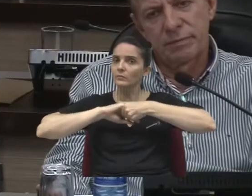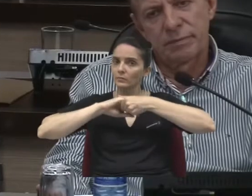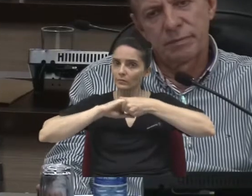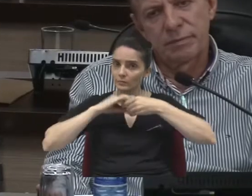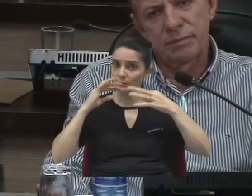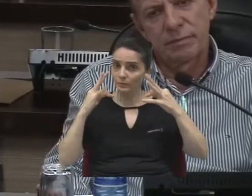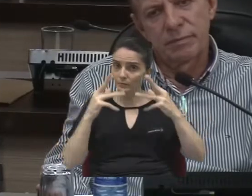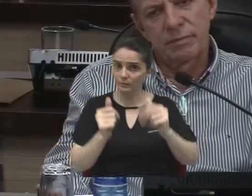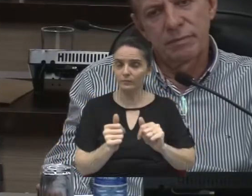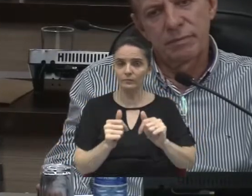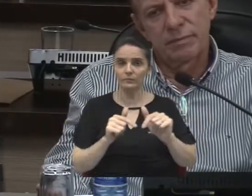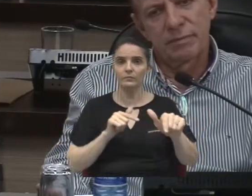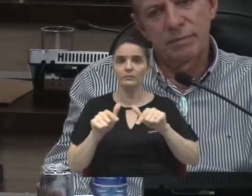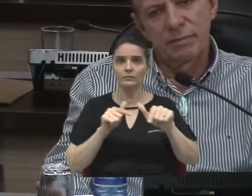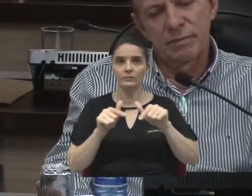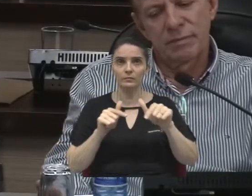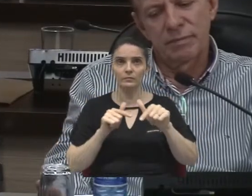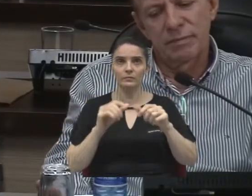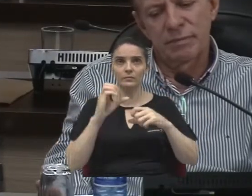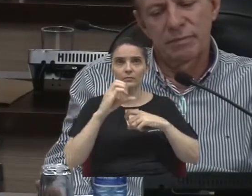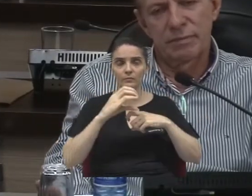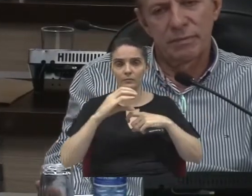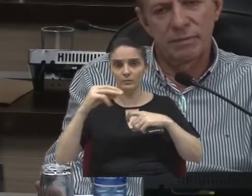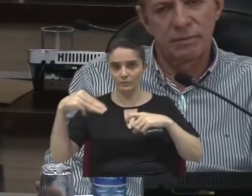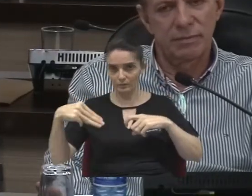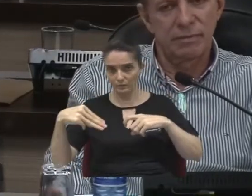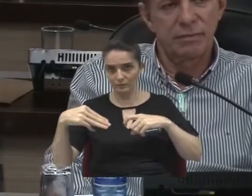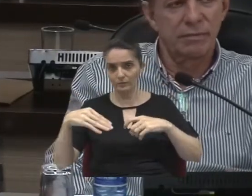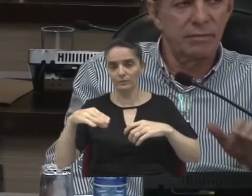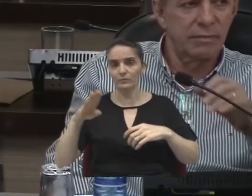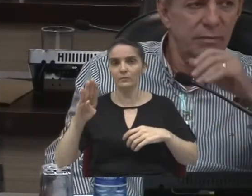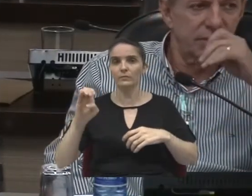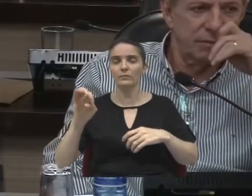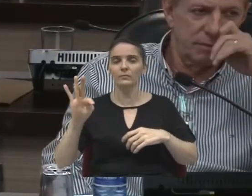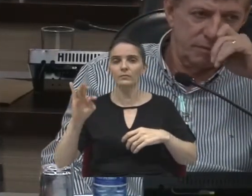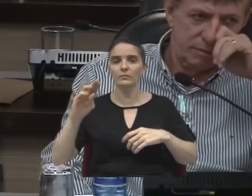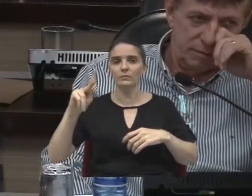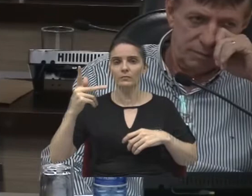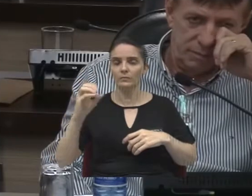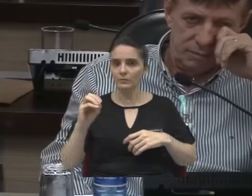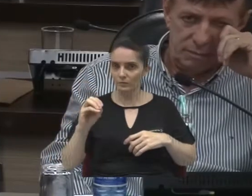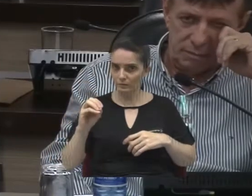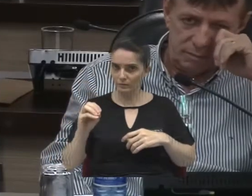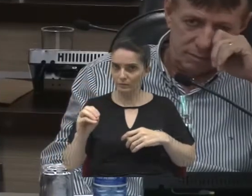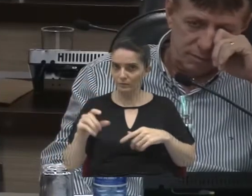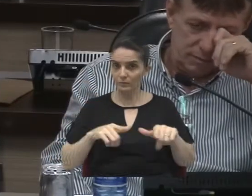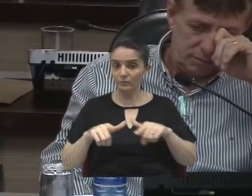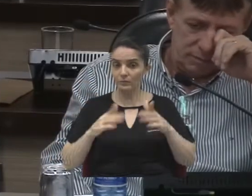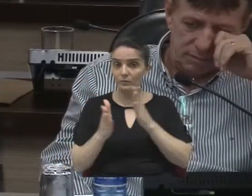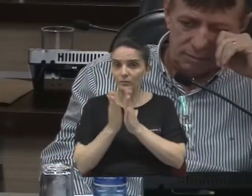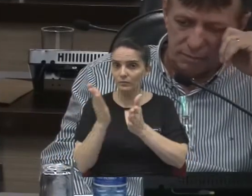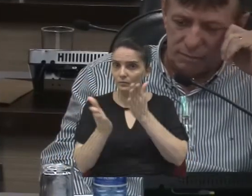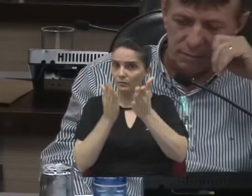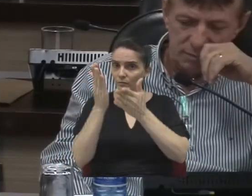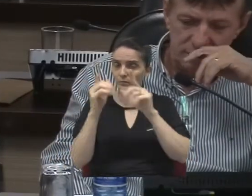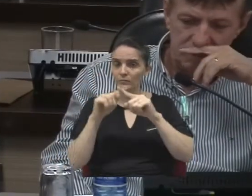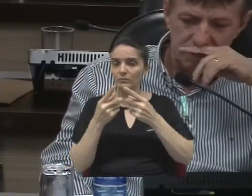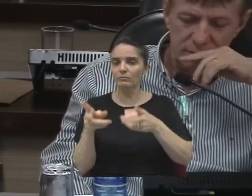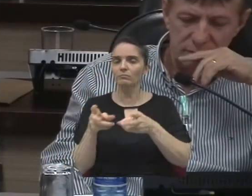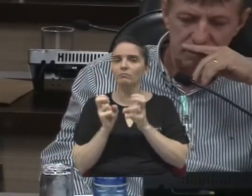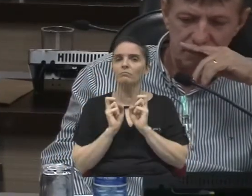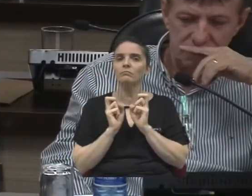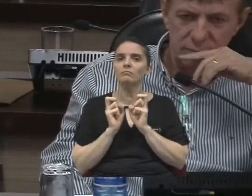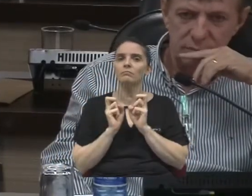que fazem esse trabalho. O CEPROSOM, o Betinho, que tem um trabalho maravilhoso. Mas o que eu vejo